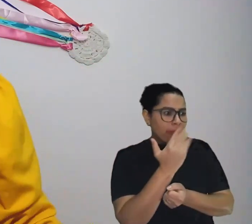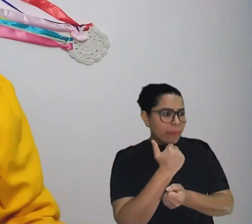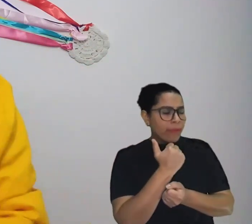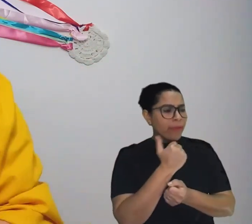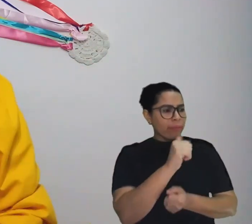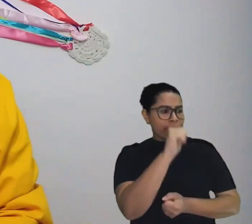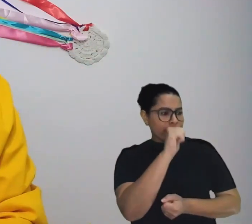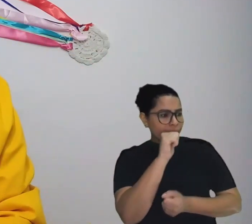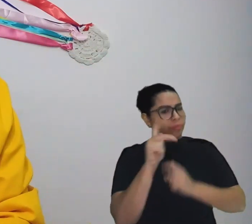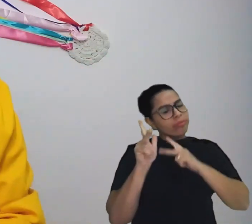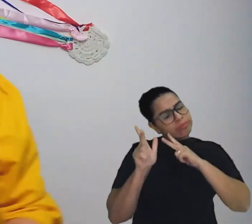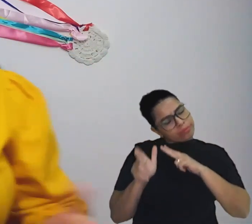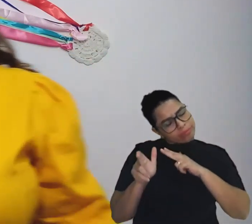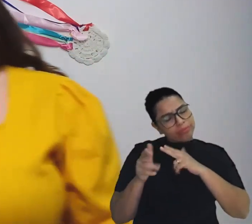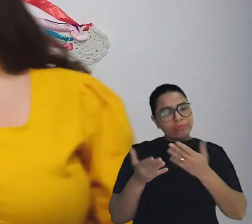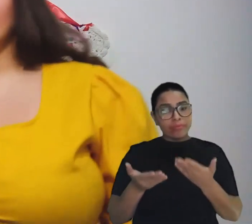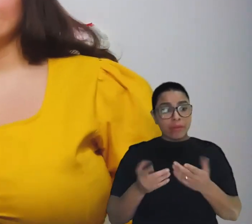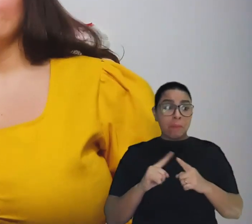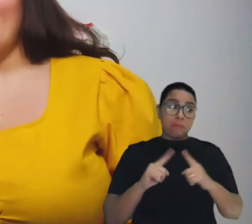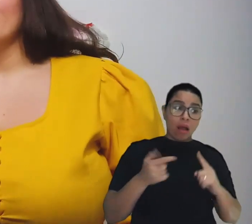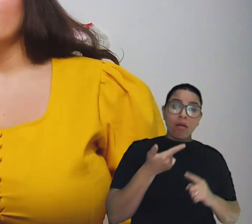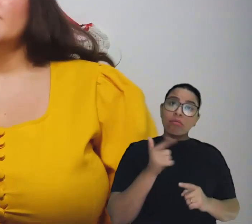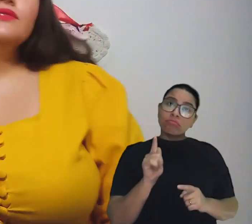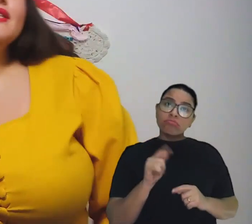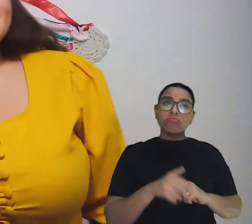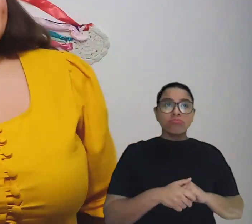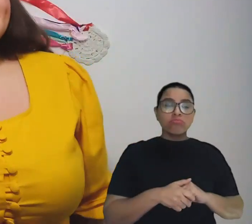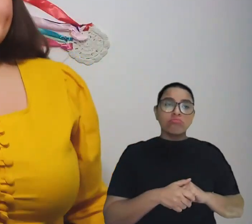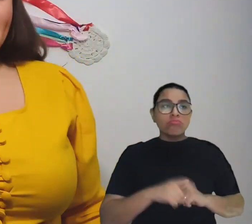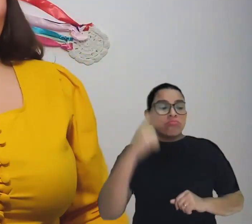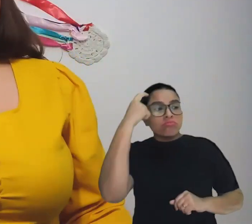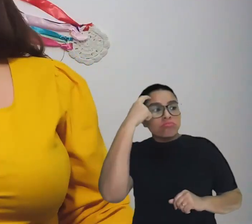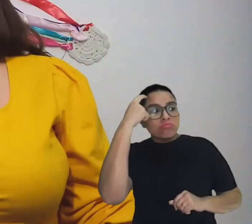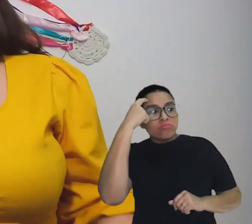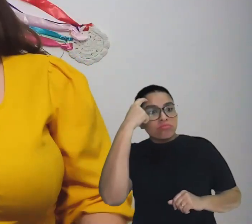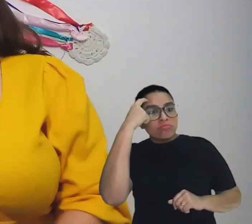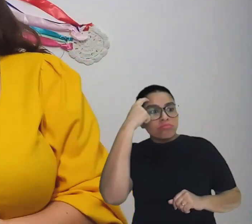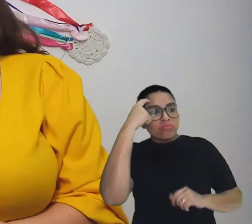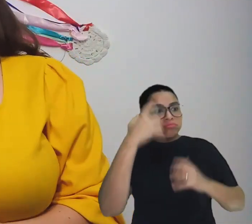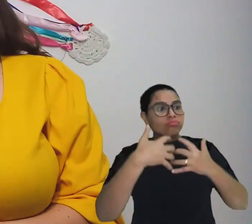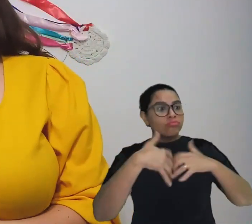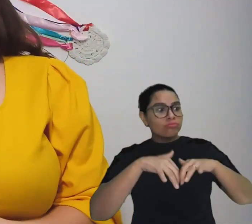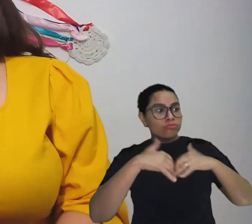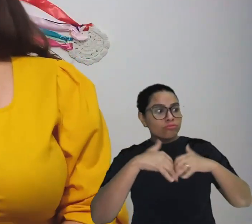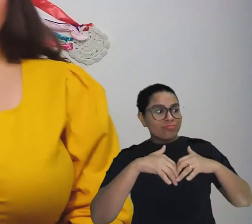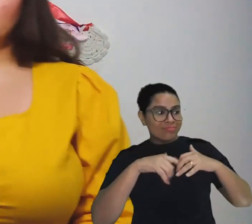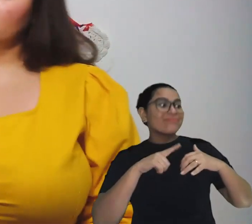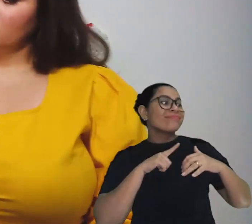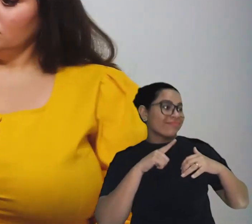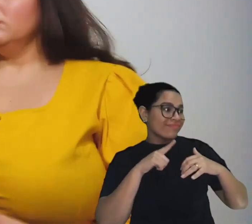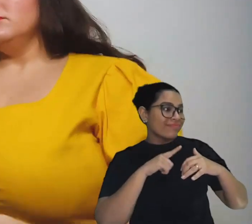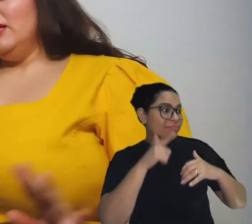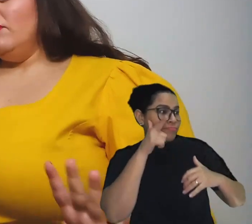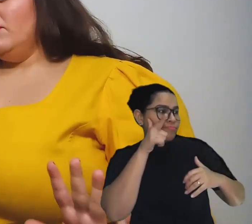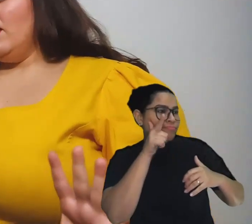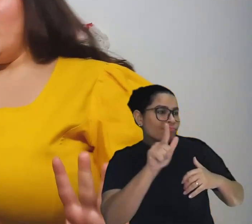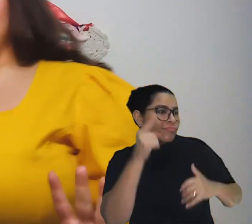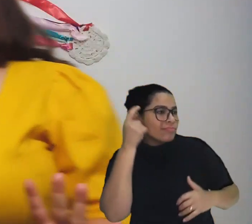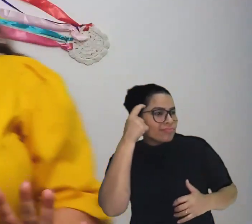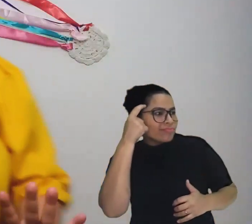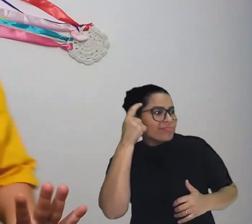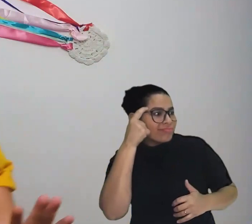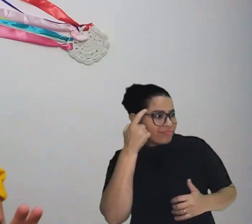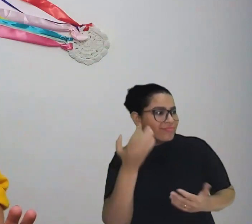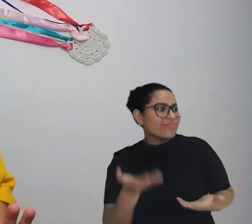dormir. Mas por outro lado, vocês têm cérebro e conseguem pensar. Deve valer